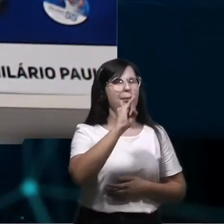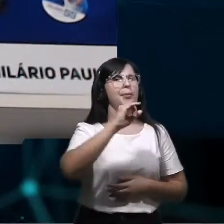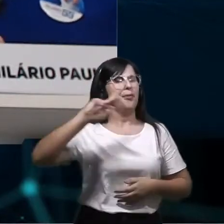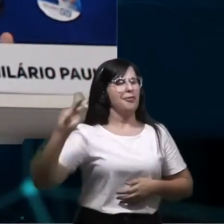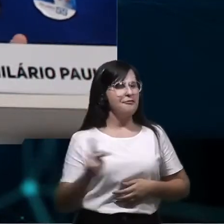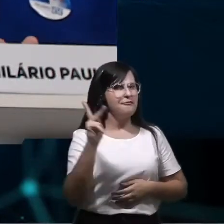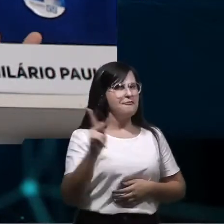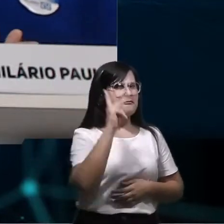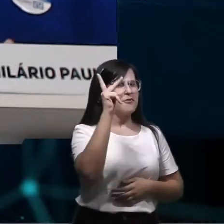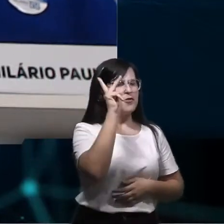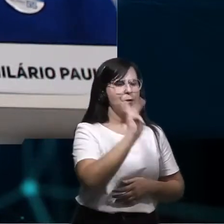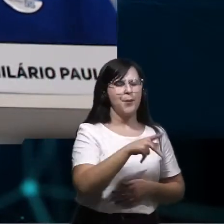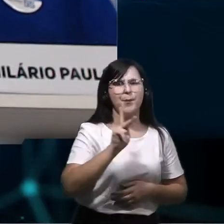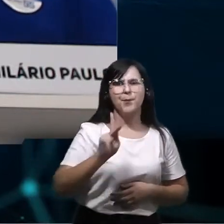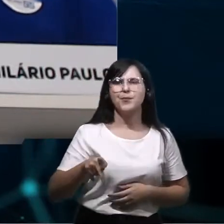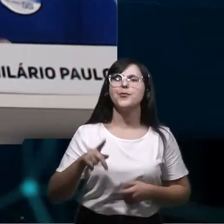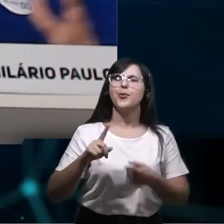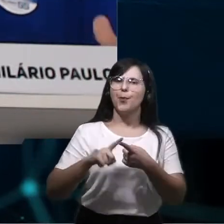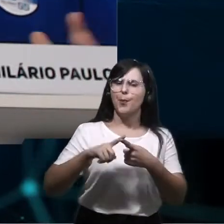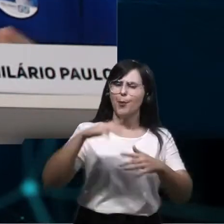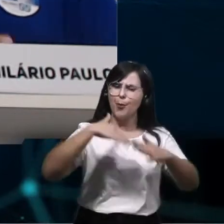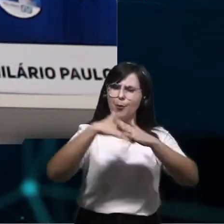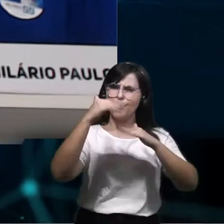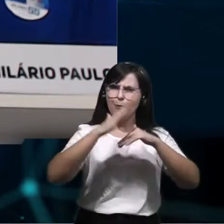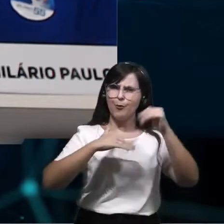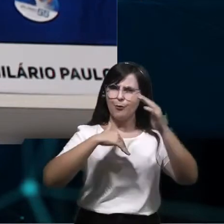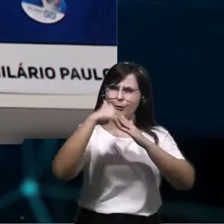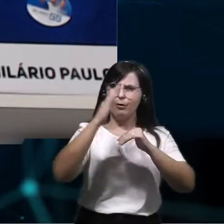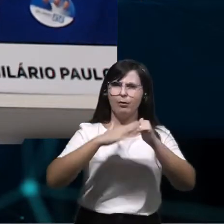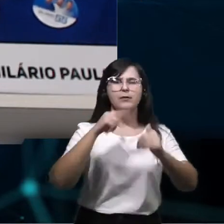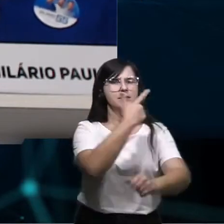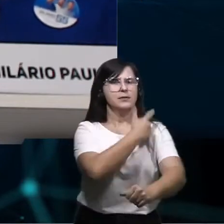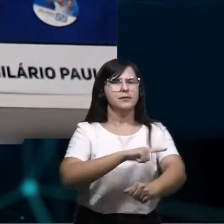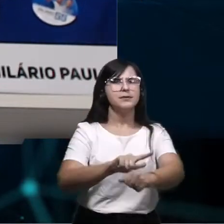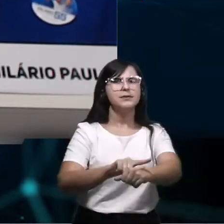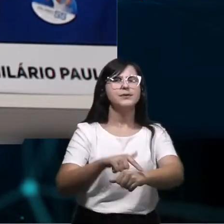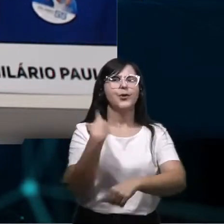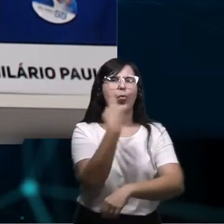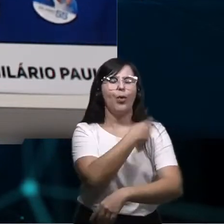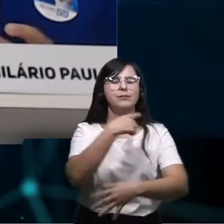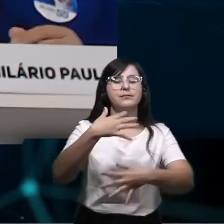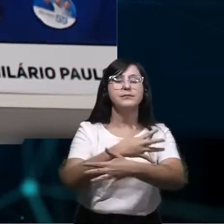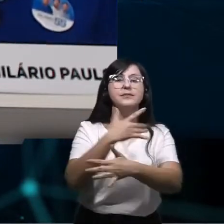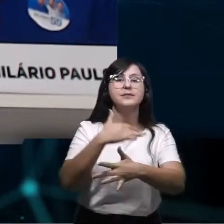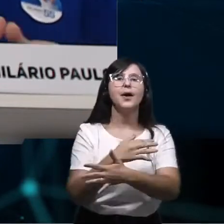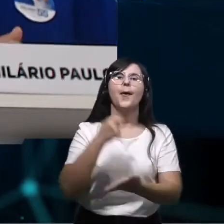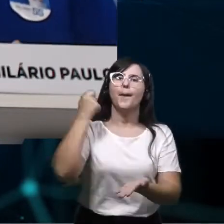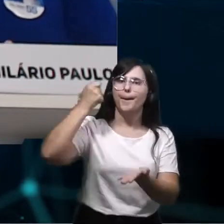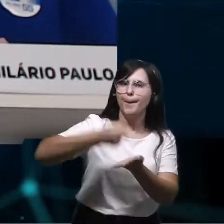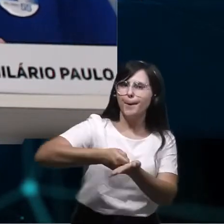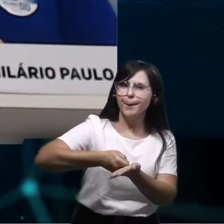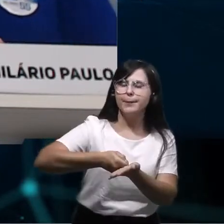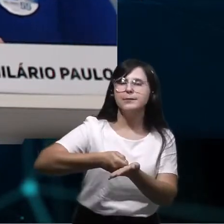o desenvolvimento da educação dentro do nosso município. O